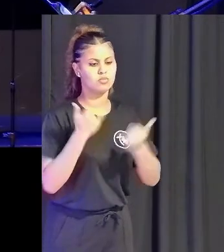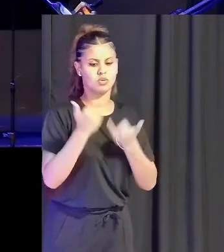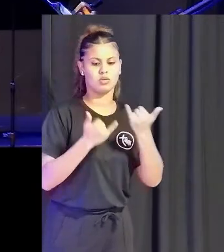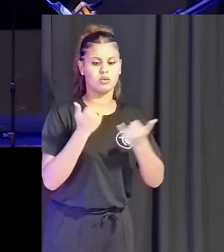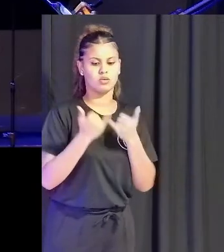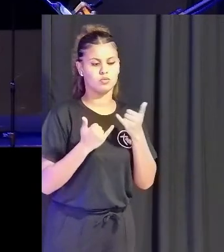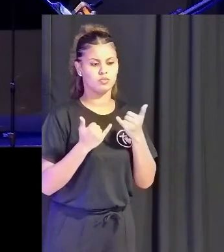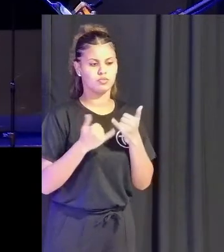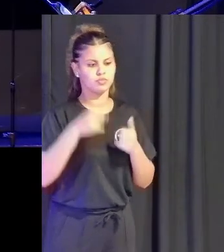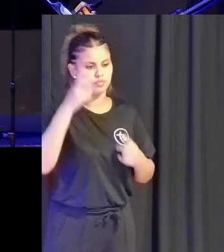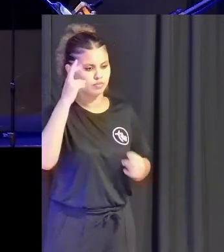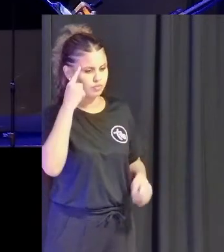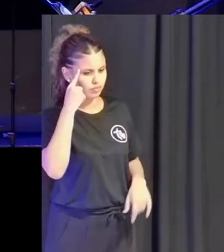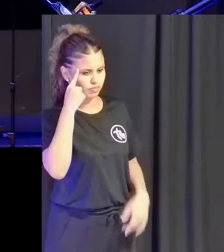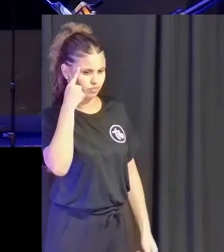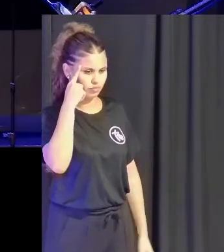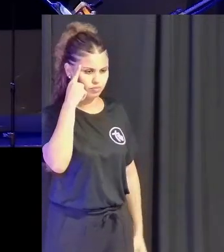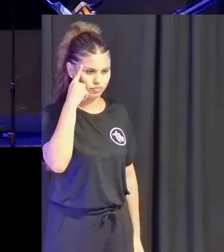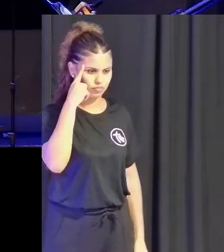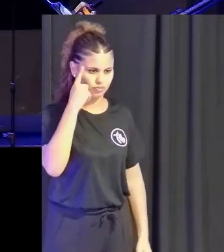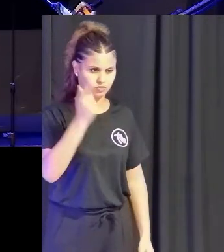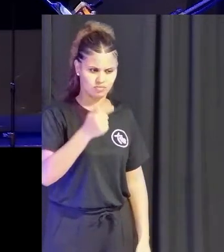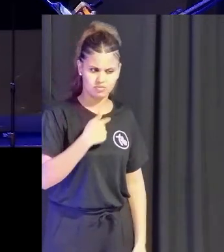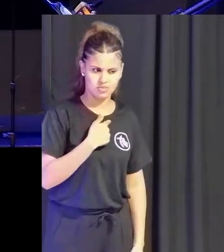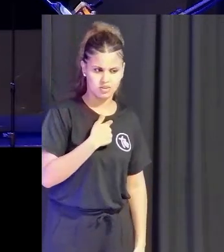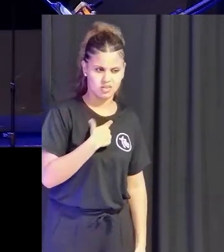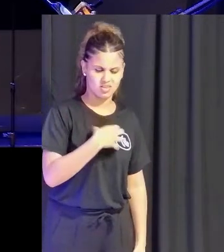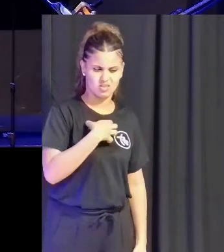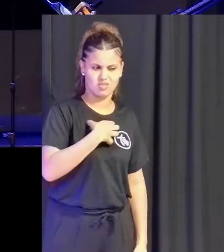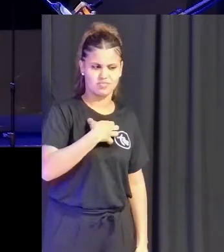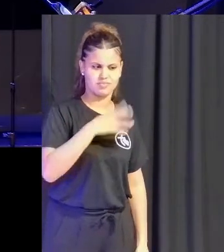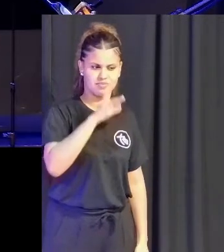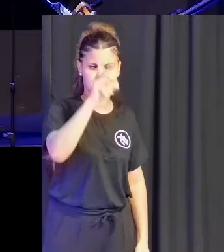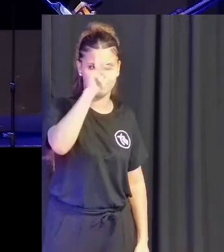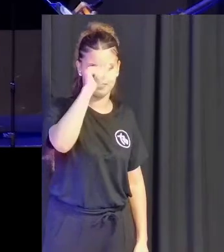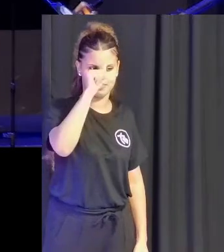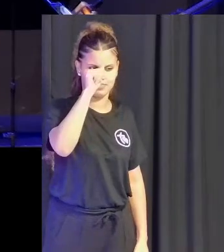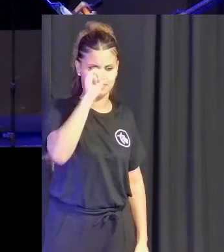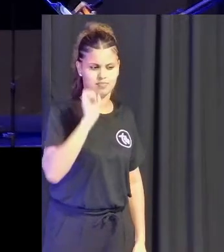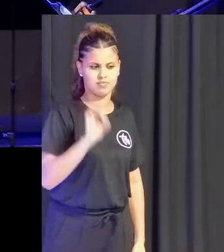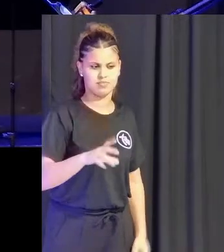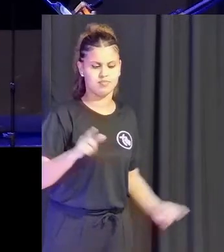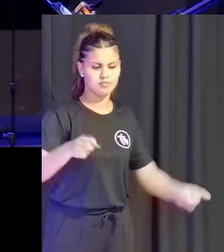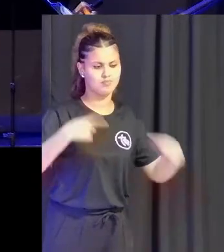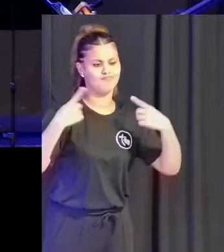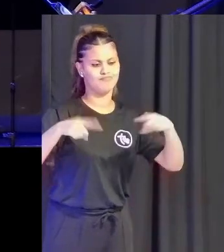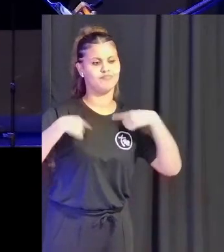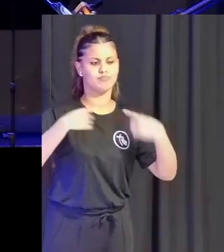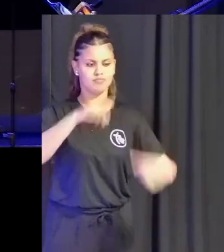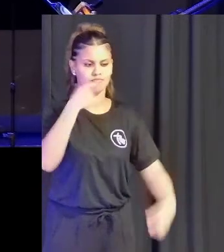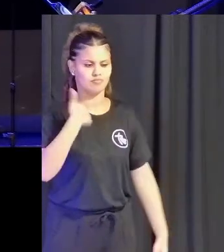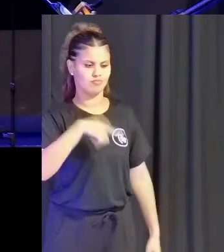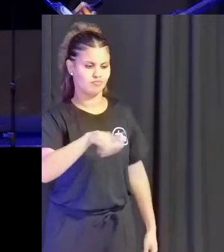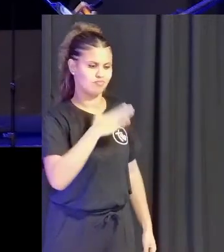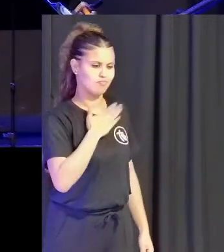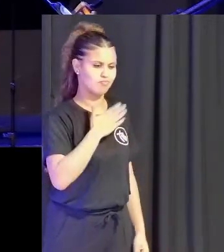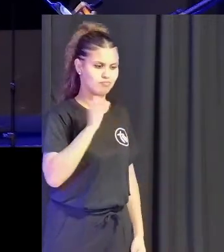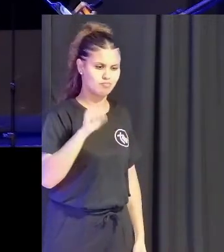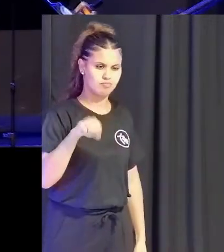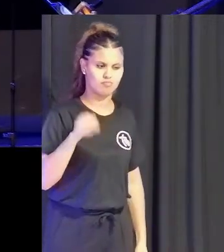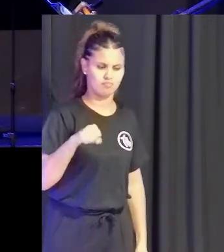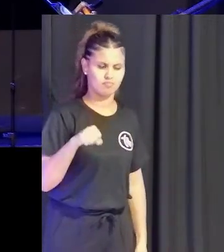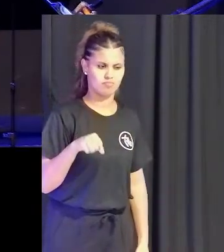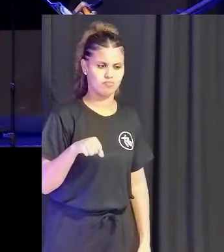gente começa com essa ideia, eu sou forte, é só tentação, eu aguento. E quando a gente vê, Jesus já nos